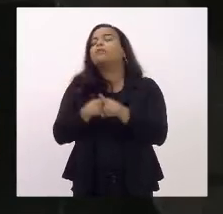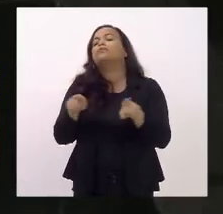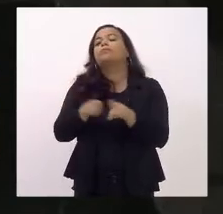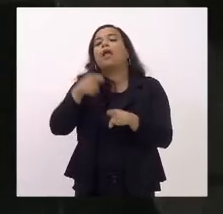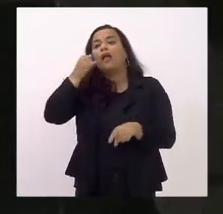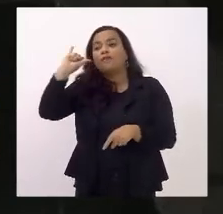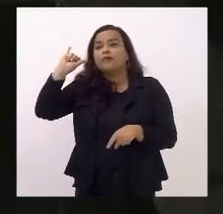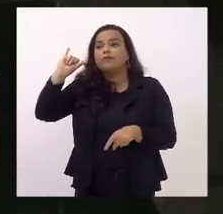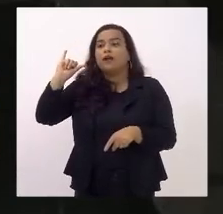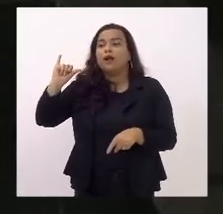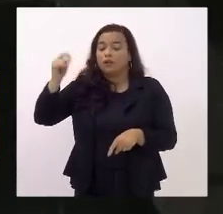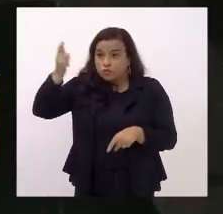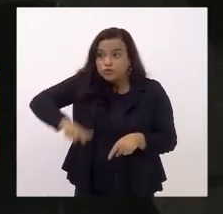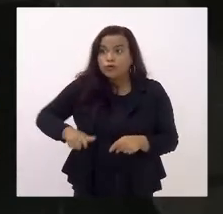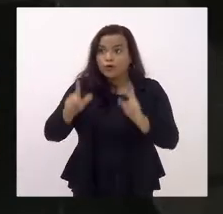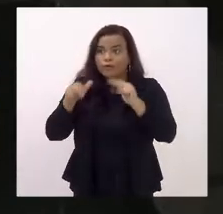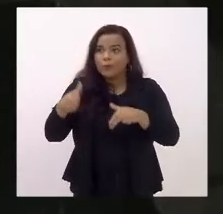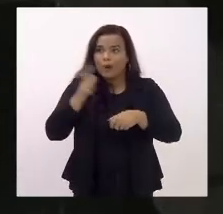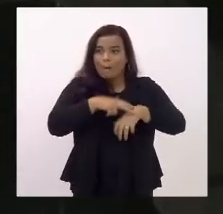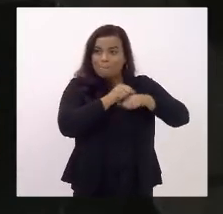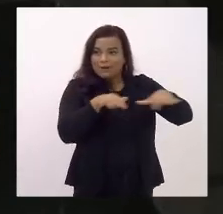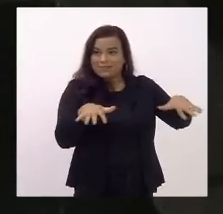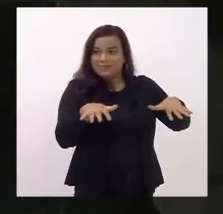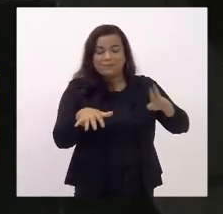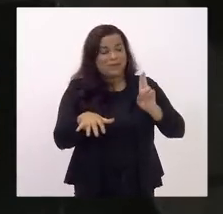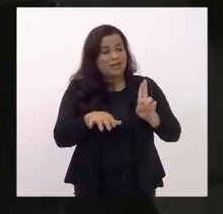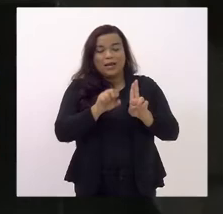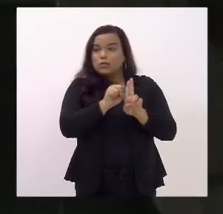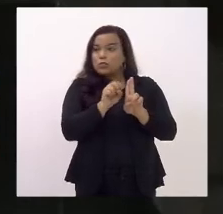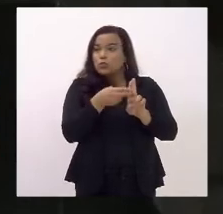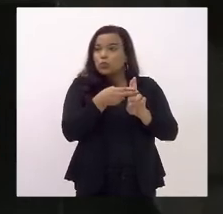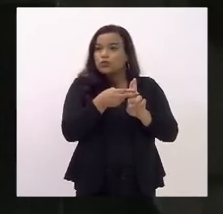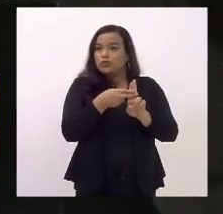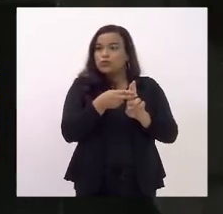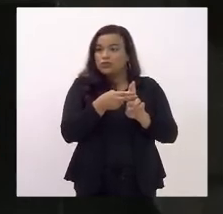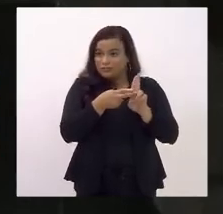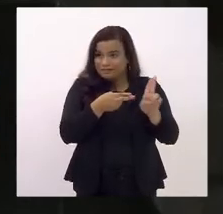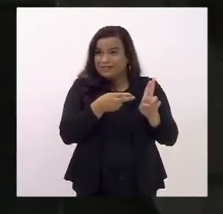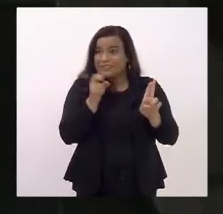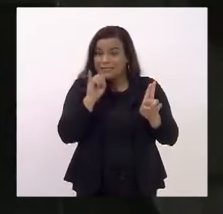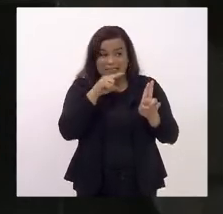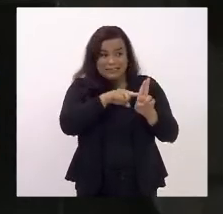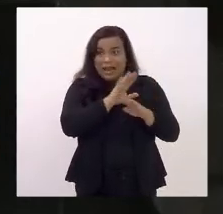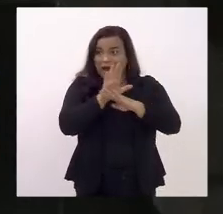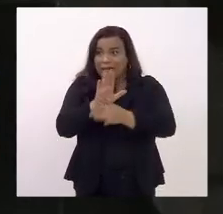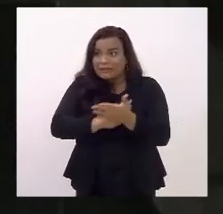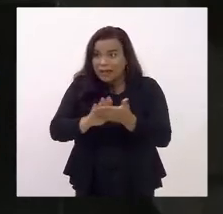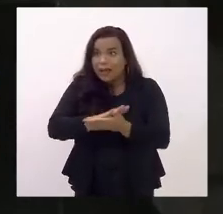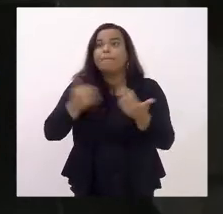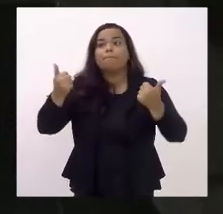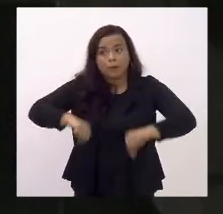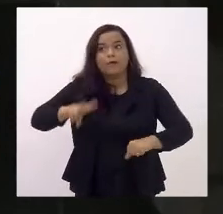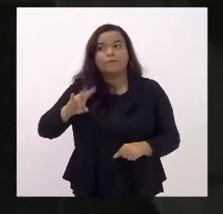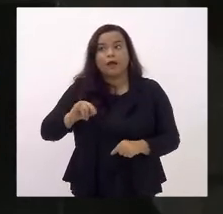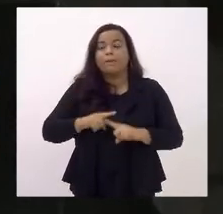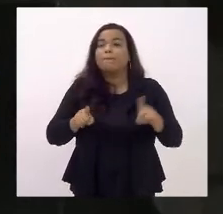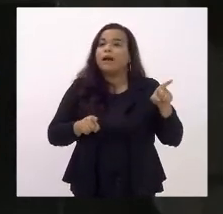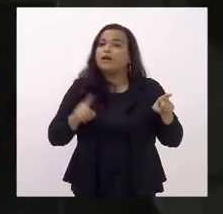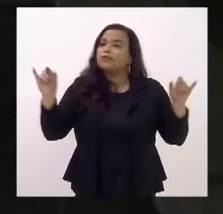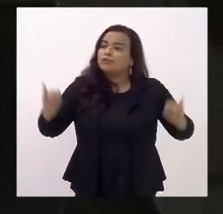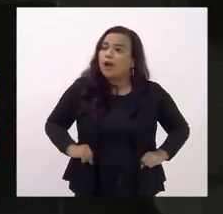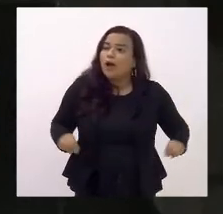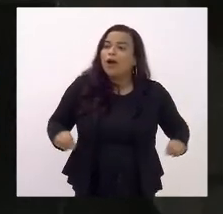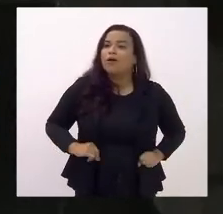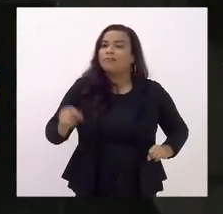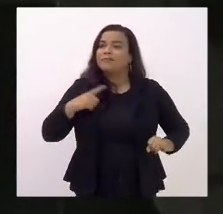o que aconteceu durante a pandemia, em que o SUS, sem ele, a situação teria sido muito pior, mas como vem sofrendo há muitos anos uma política